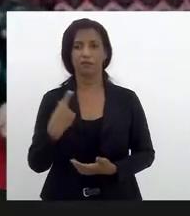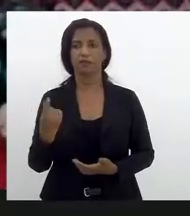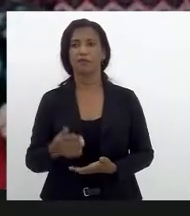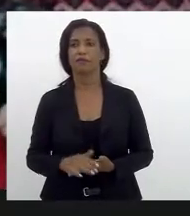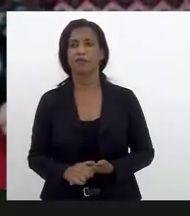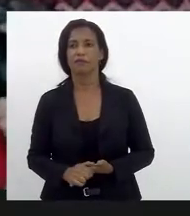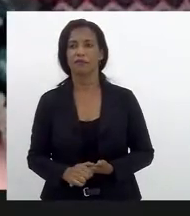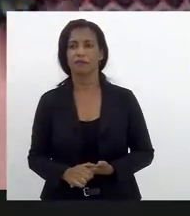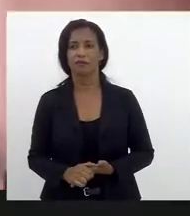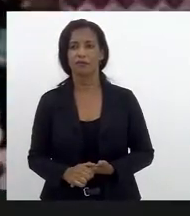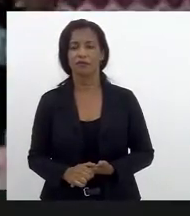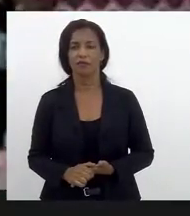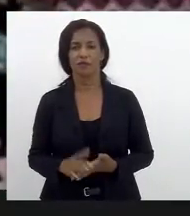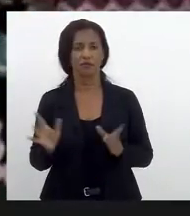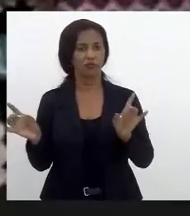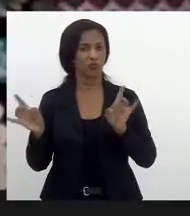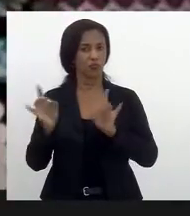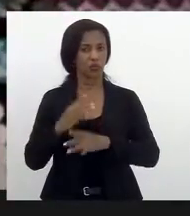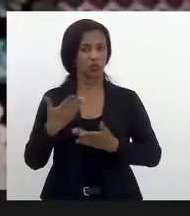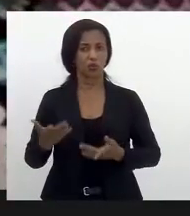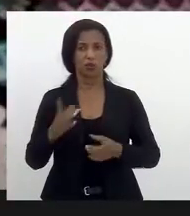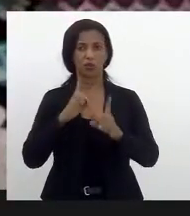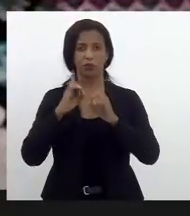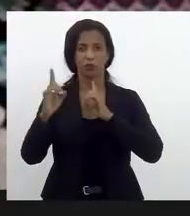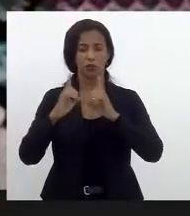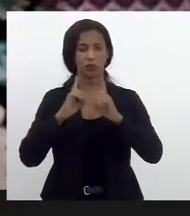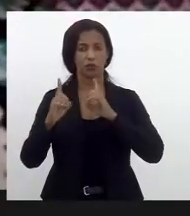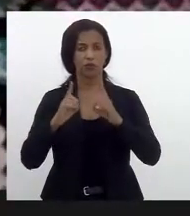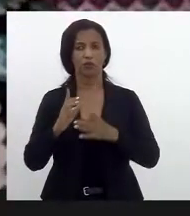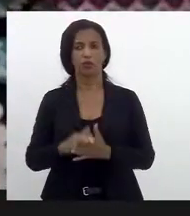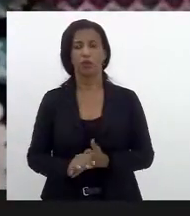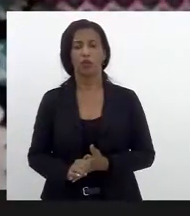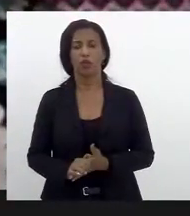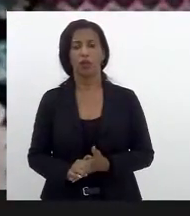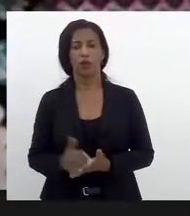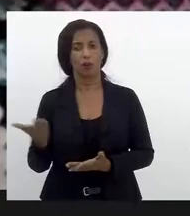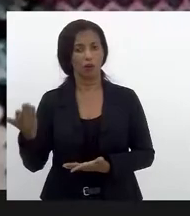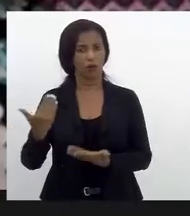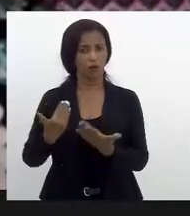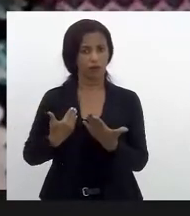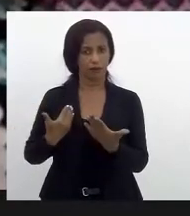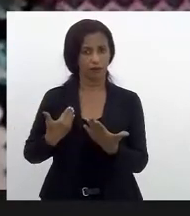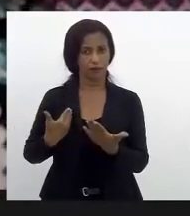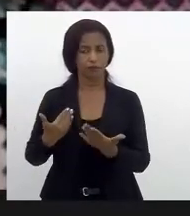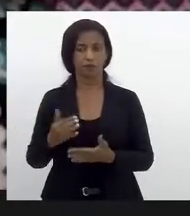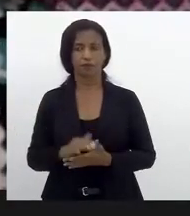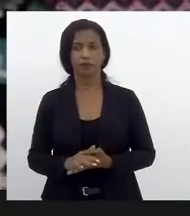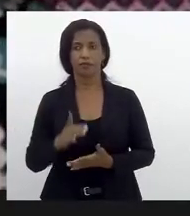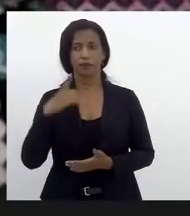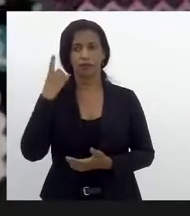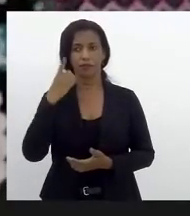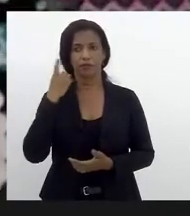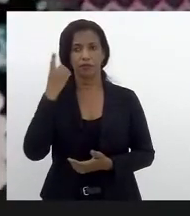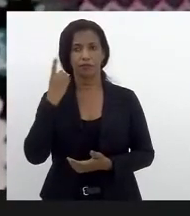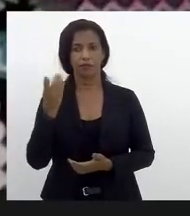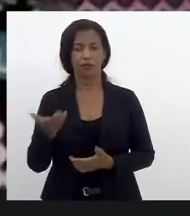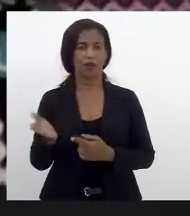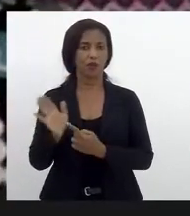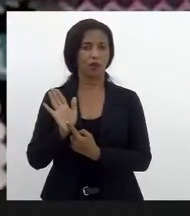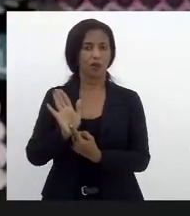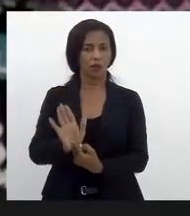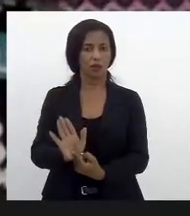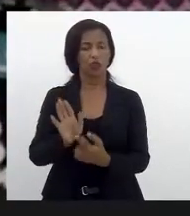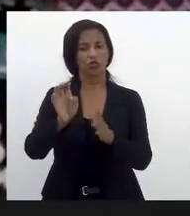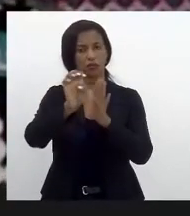a nossa inteira disposição para o diálogo com esses colegas, né, deputados que